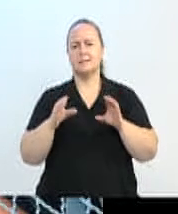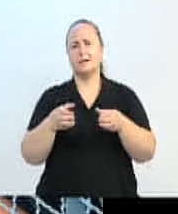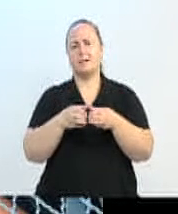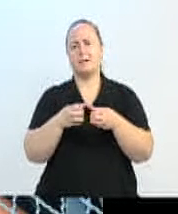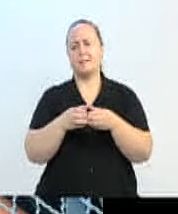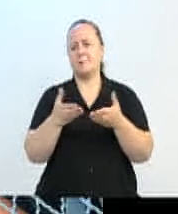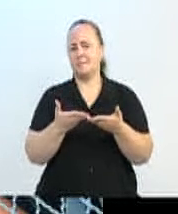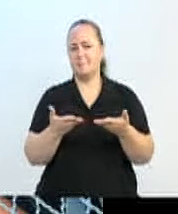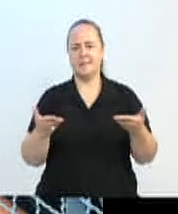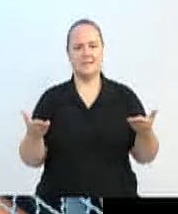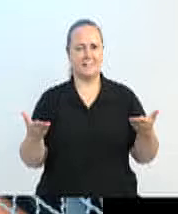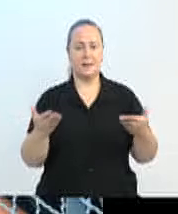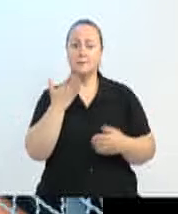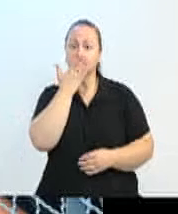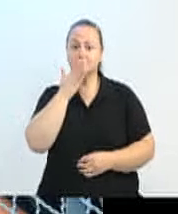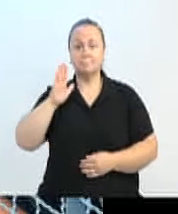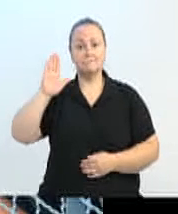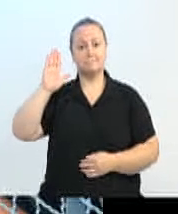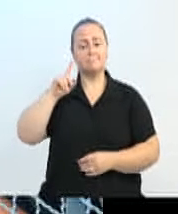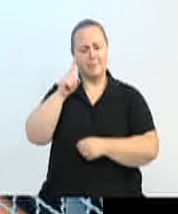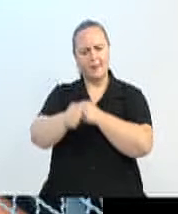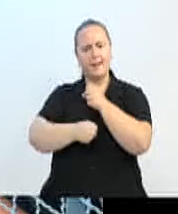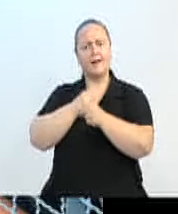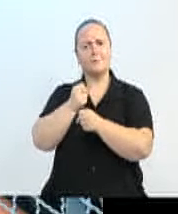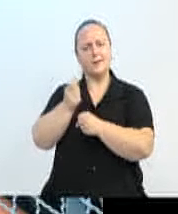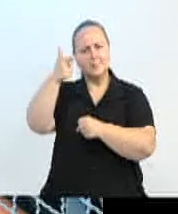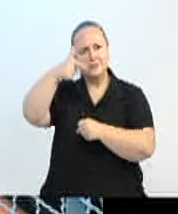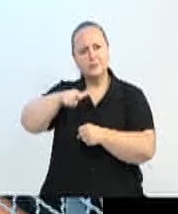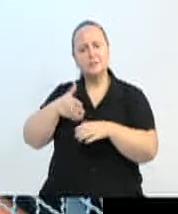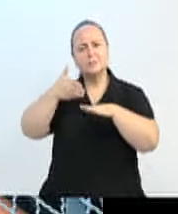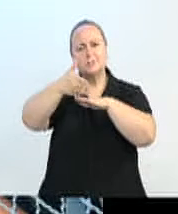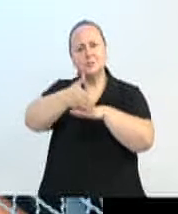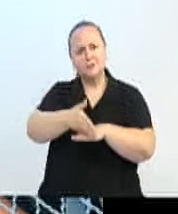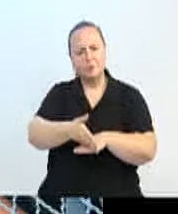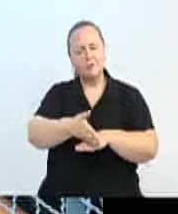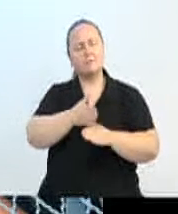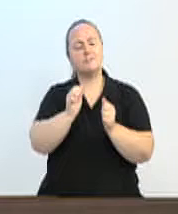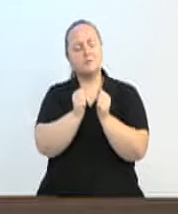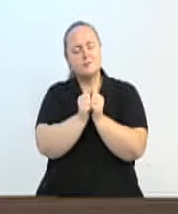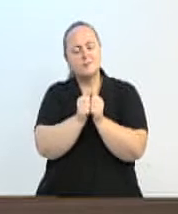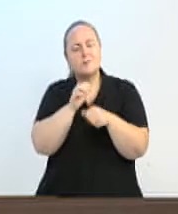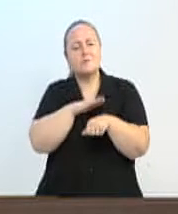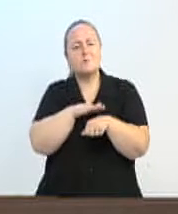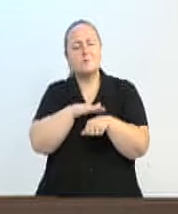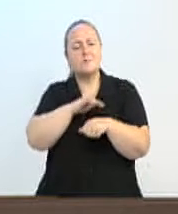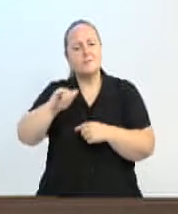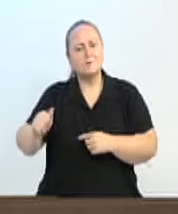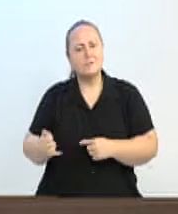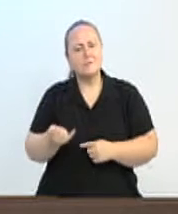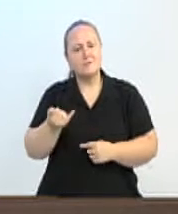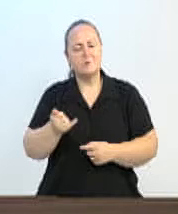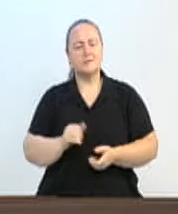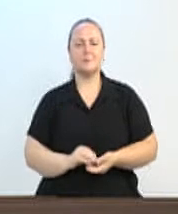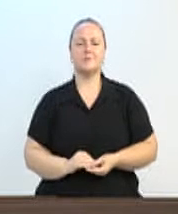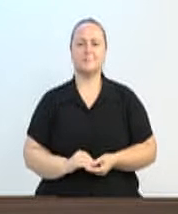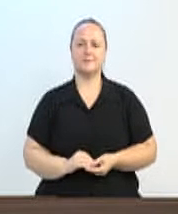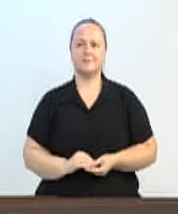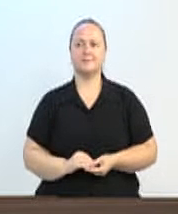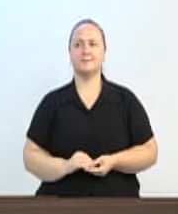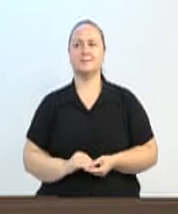Prometemos que o ano que vem vamos voltar com certeza que era passar mais tempo com ela e nós ficamos também eu quero